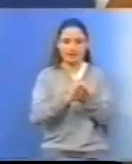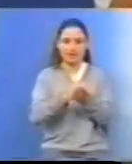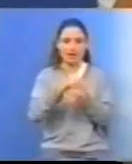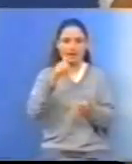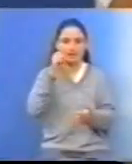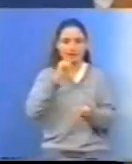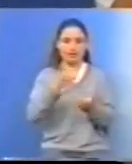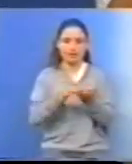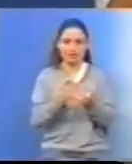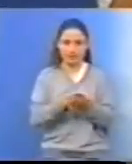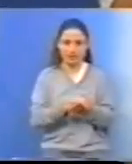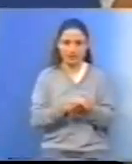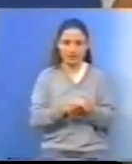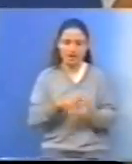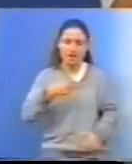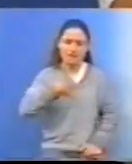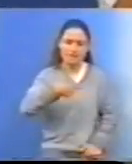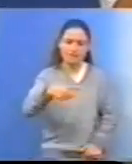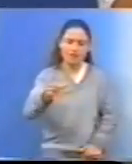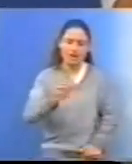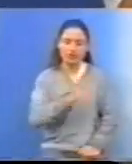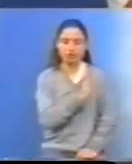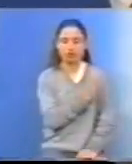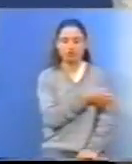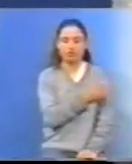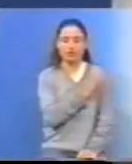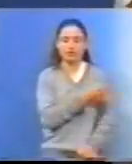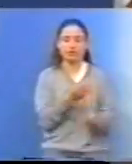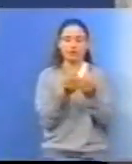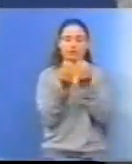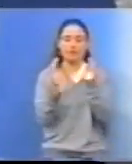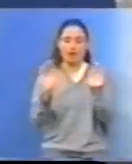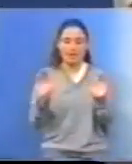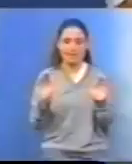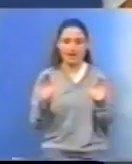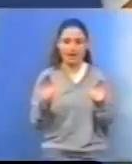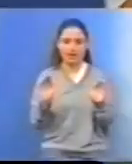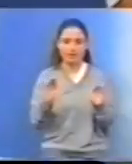e você não vai conseguir de forma nenhuma viver a sua